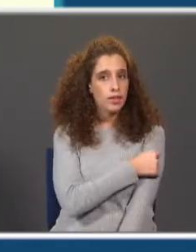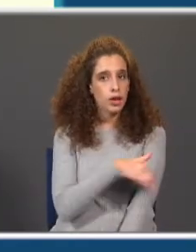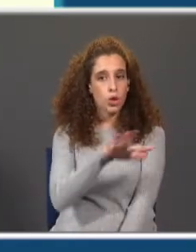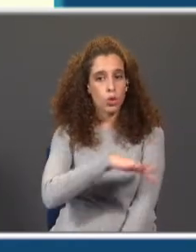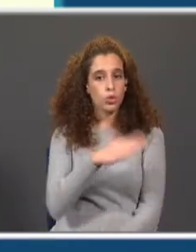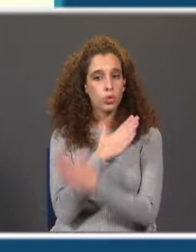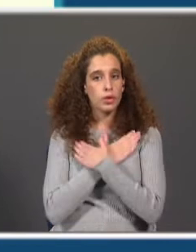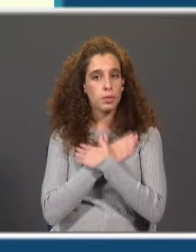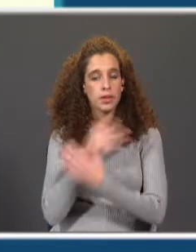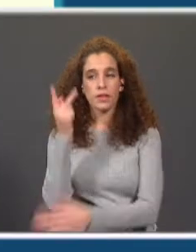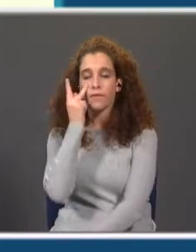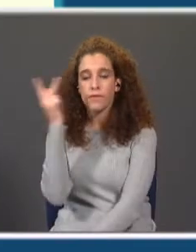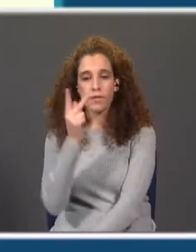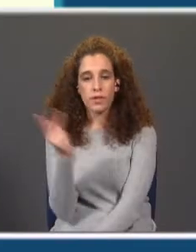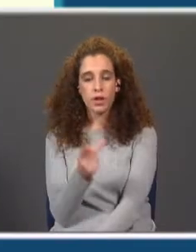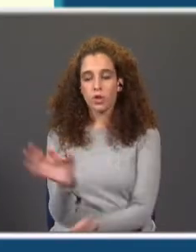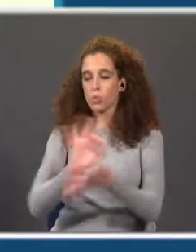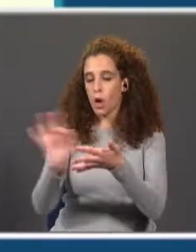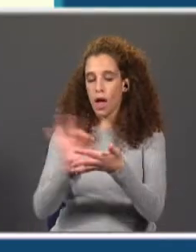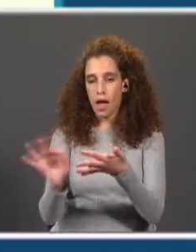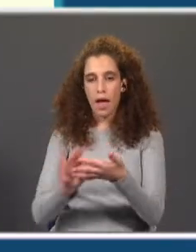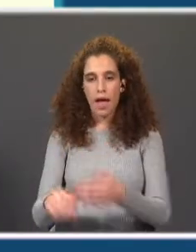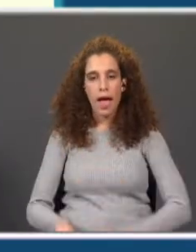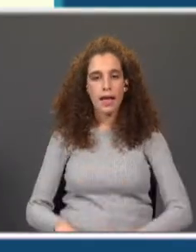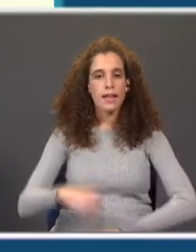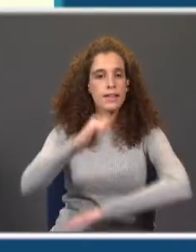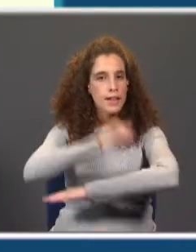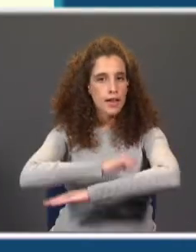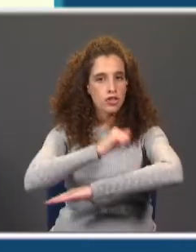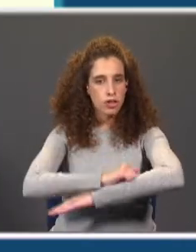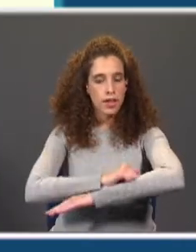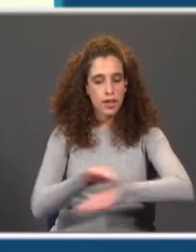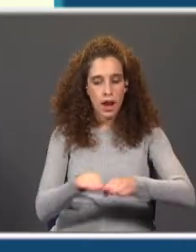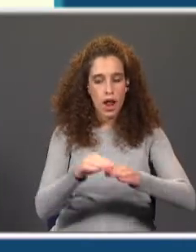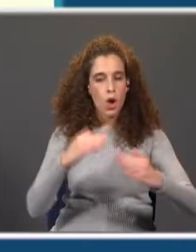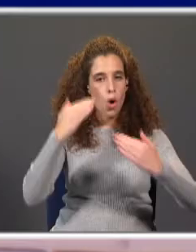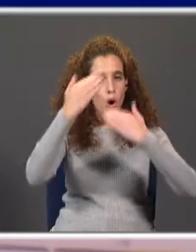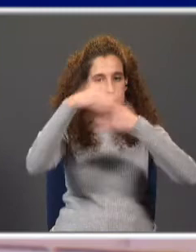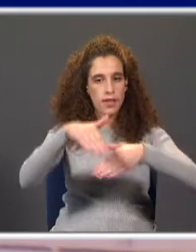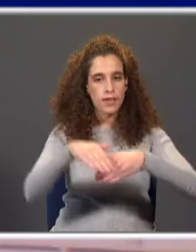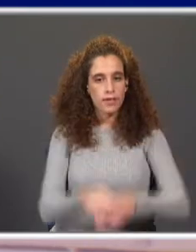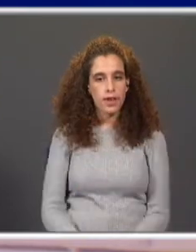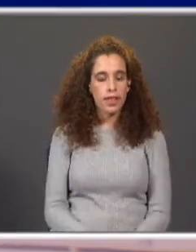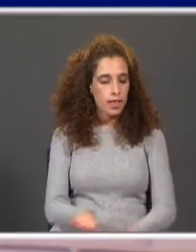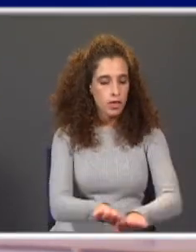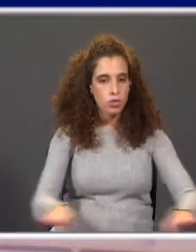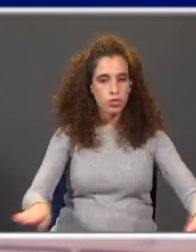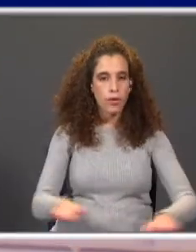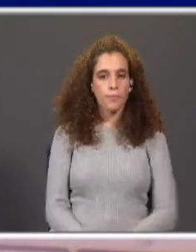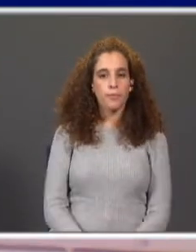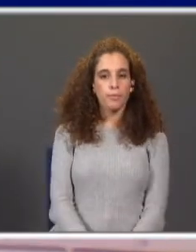habitavam, não é? E aquilo que as caracterizava, as janelas eram ao nível da calçada, portanto seriam caves